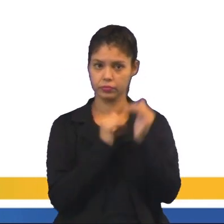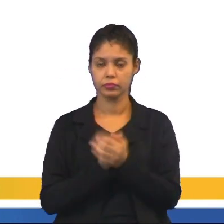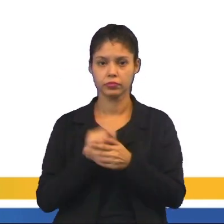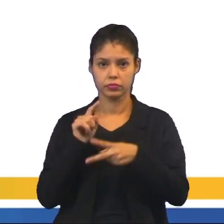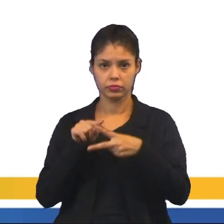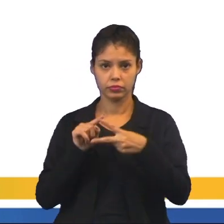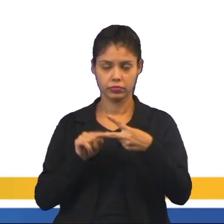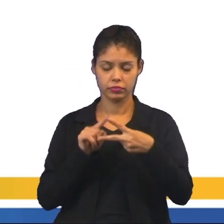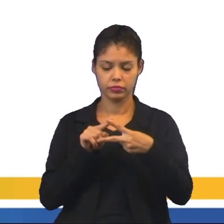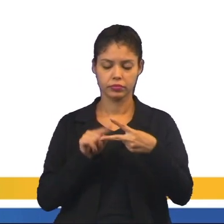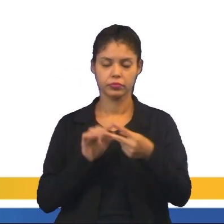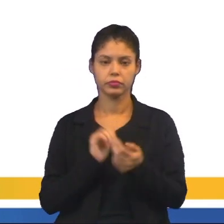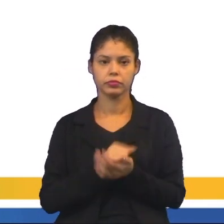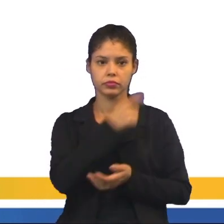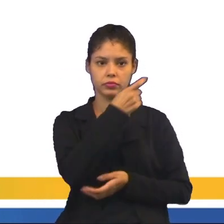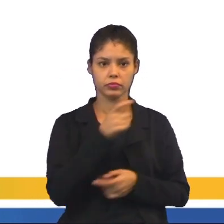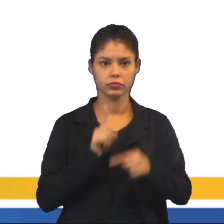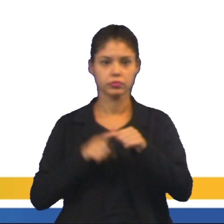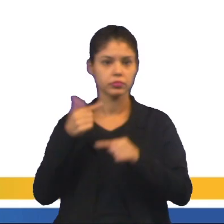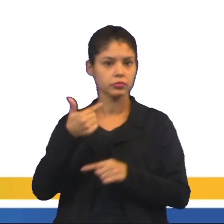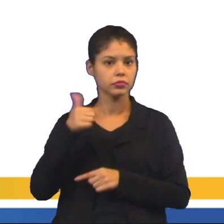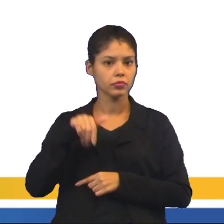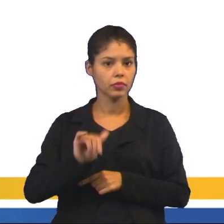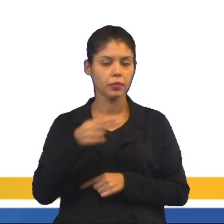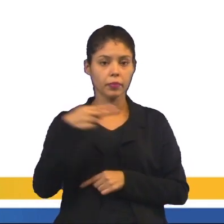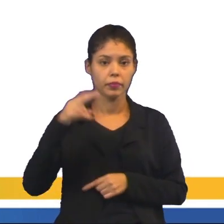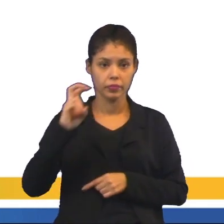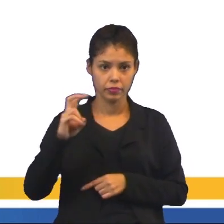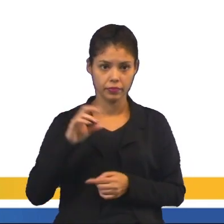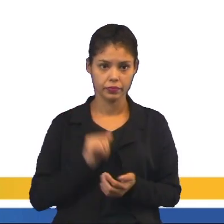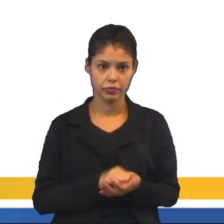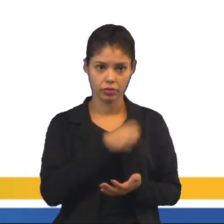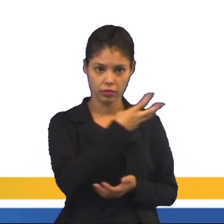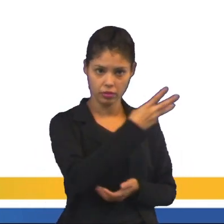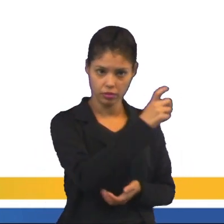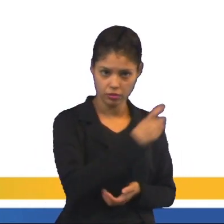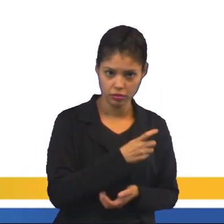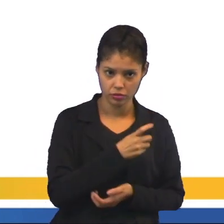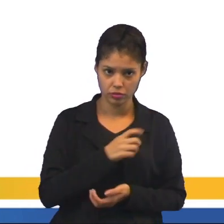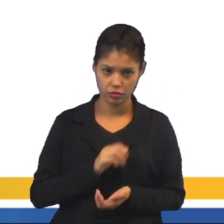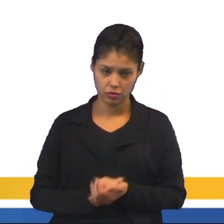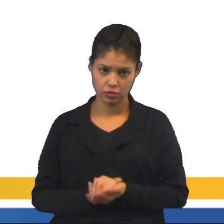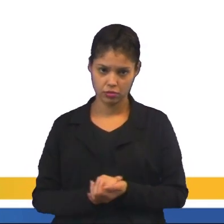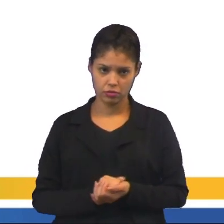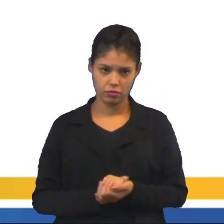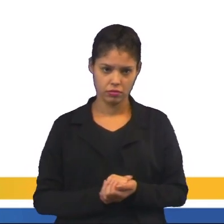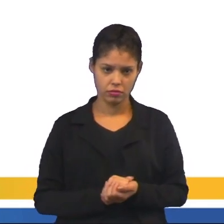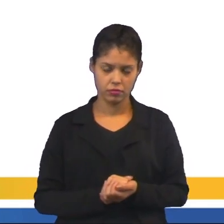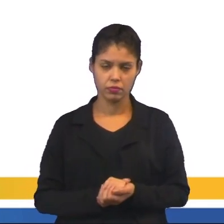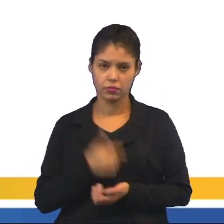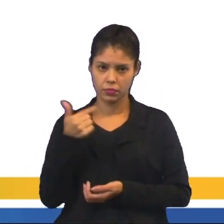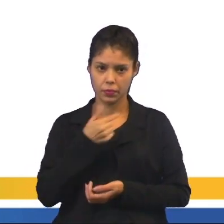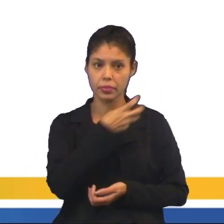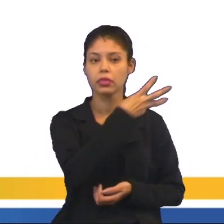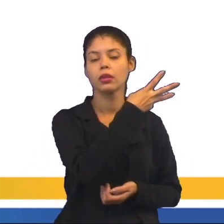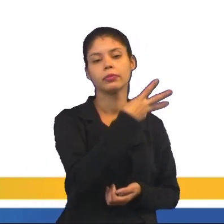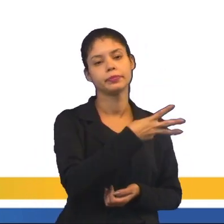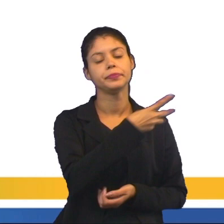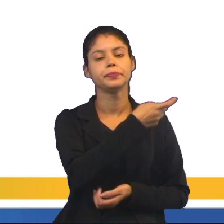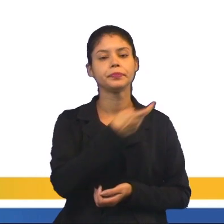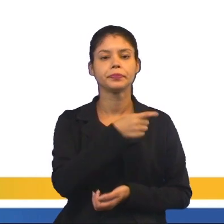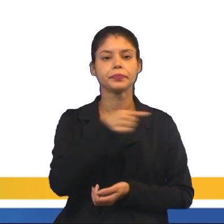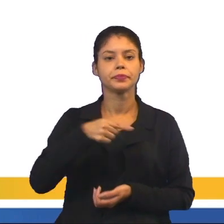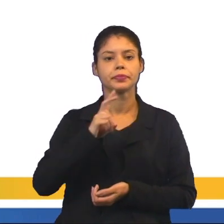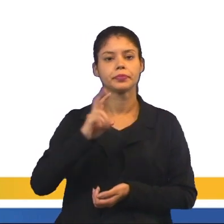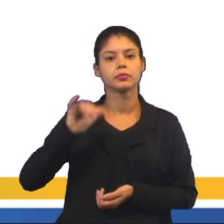incógnitas. X mais 2y igual a 5 é a primeira equação. A minha segunda equação nós vamos